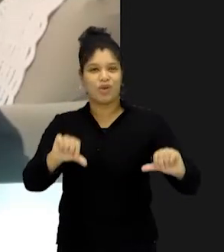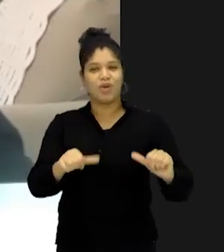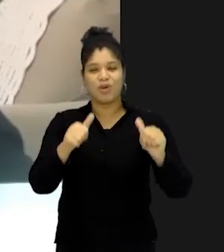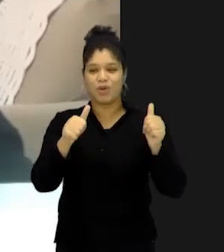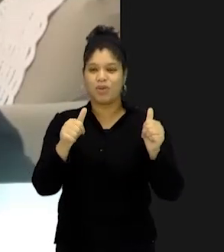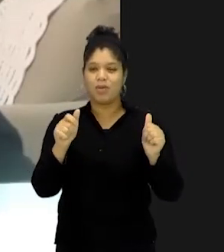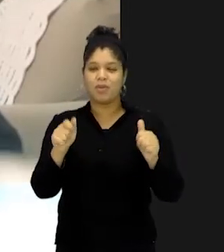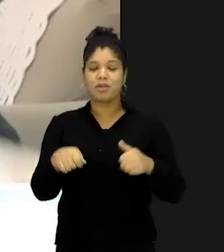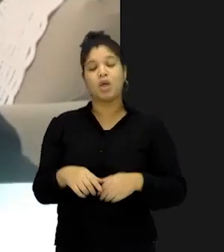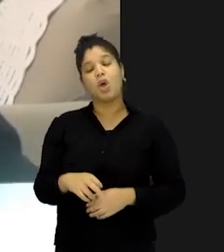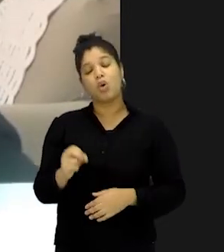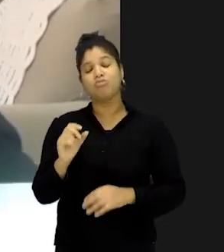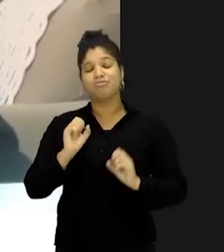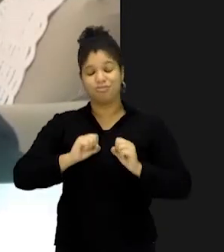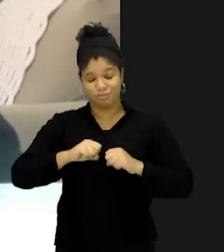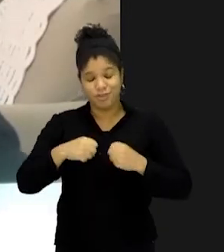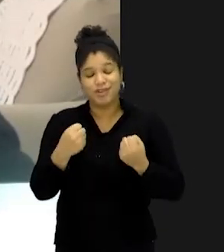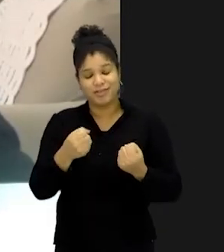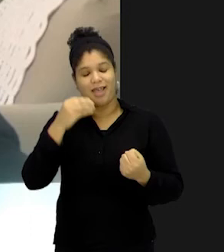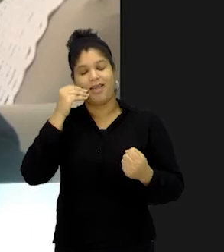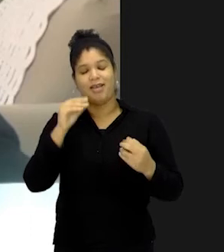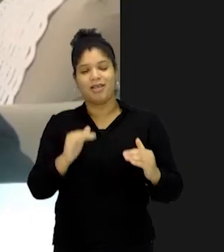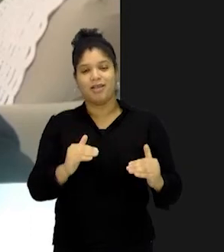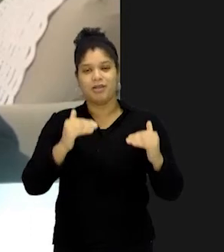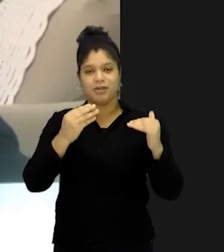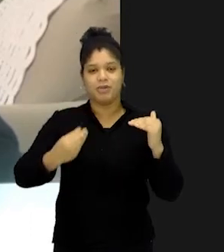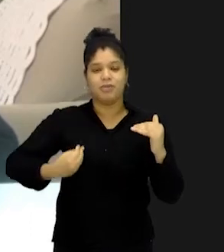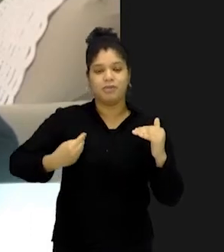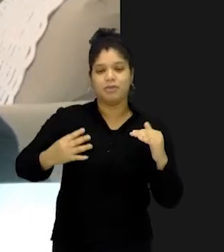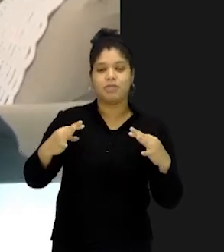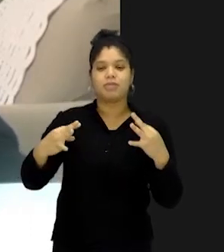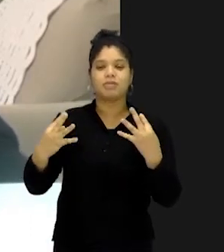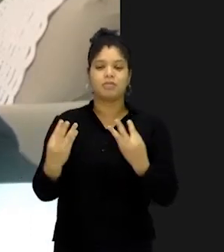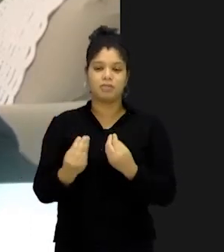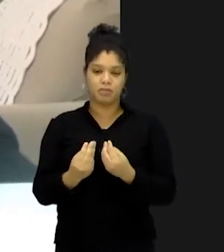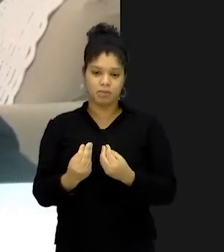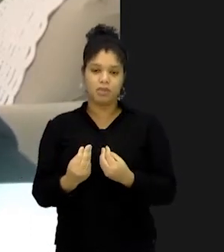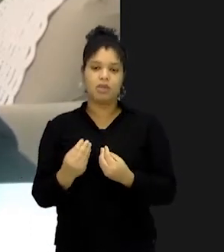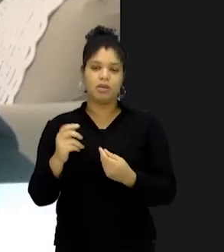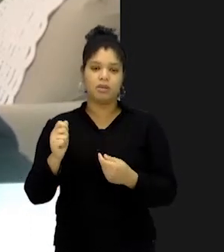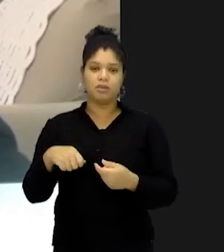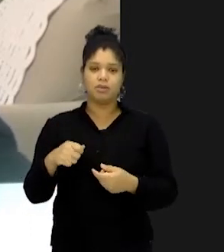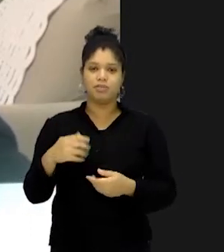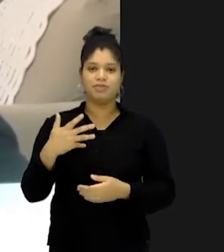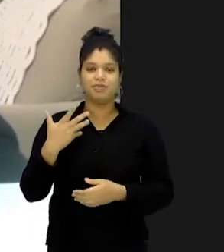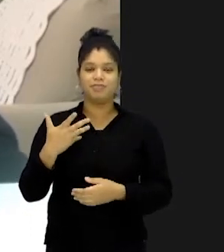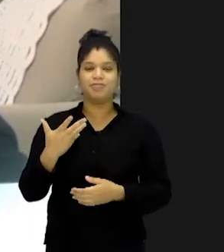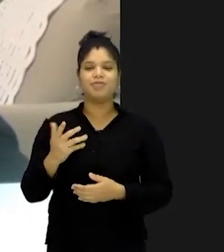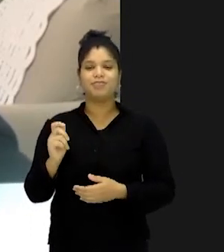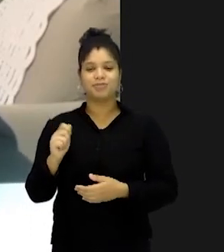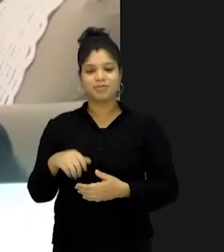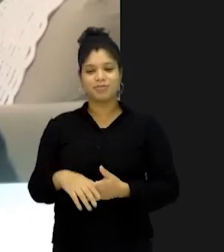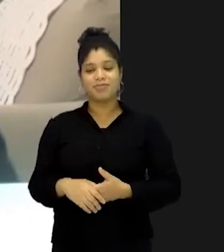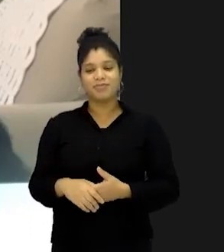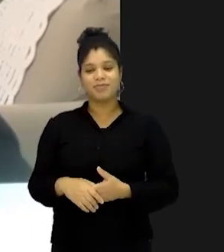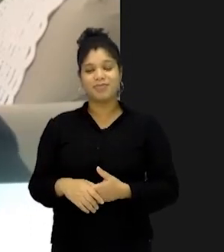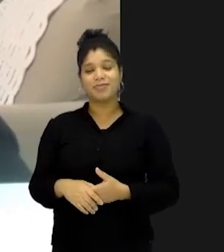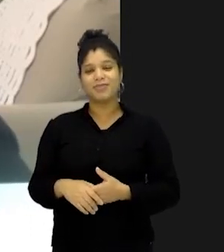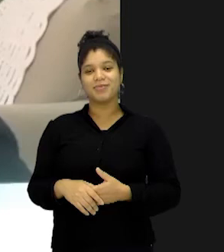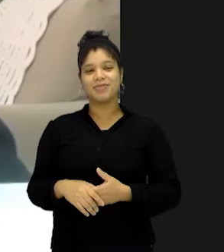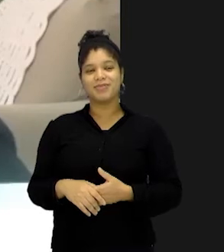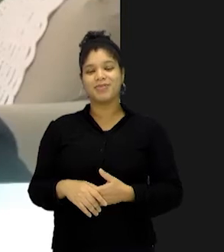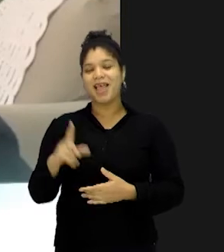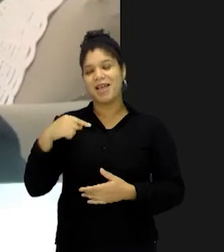menos na tentativa de melhorar a vida do cotidiano das pessoas, né? Essa é a